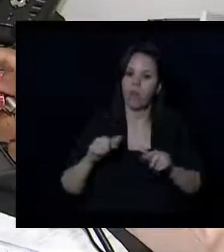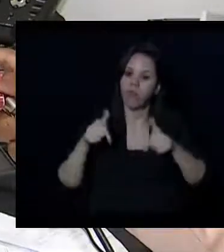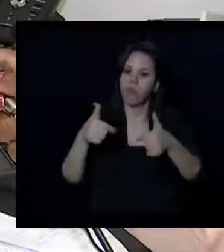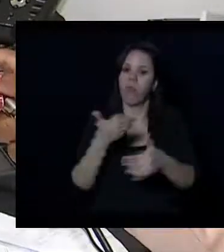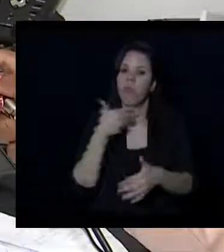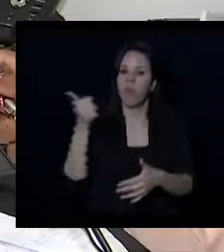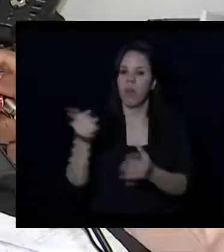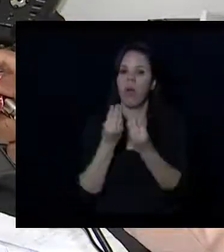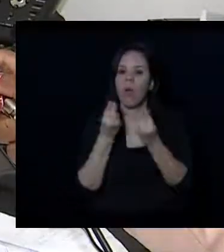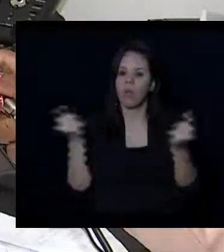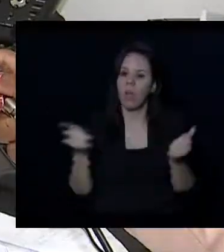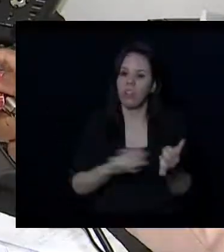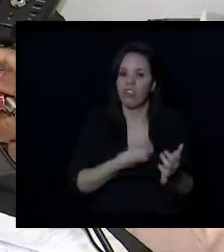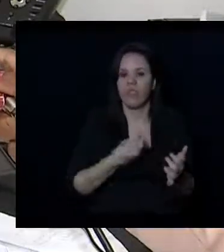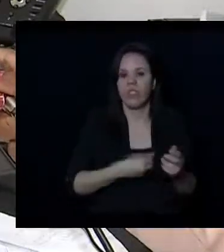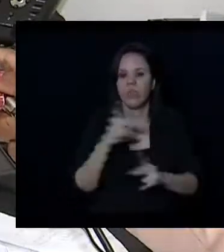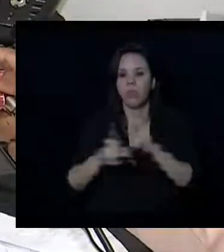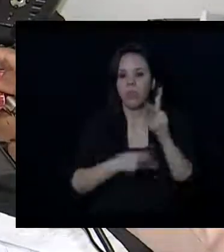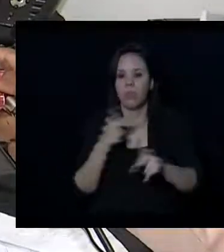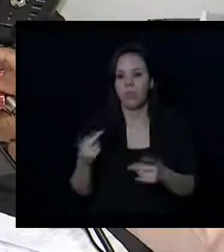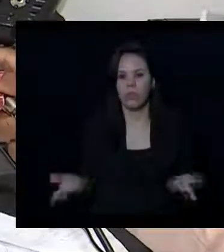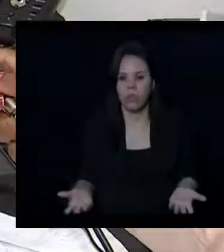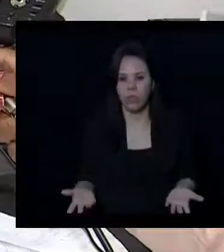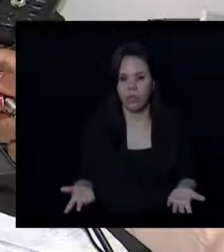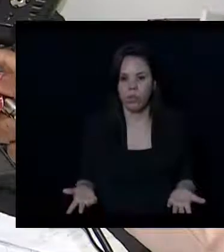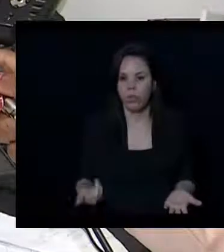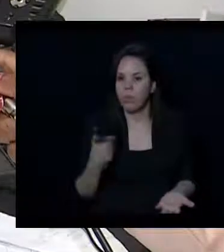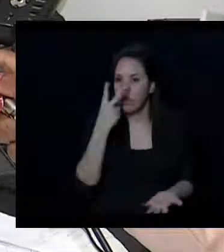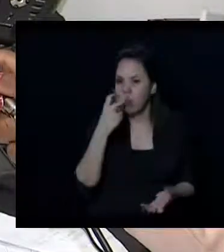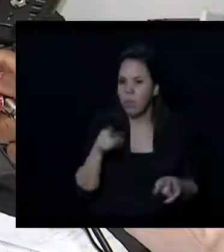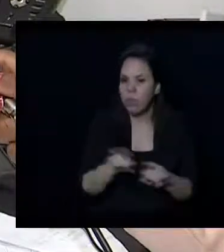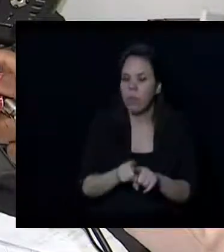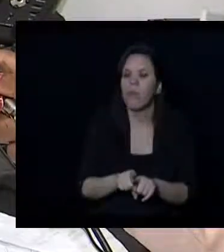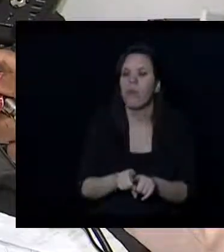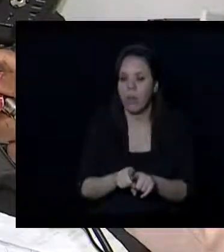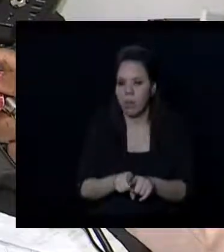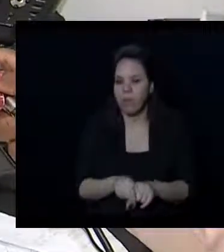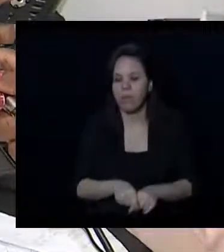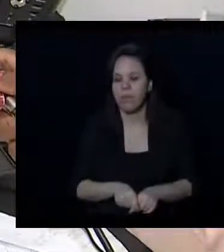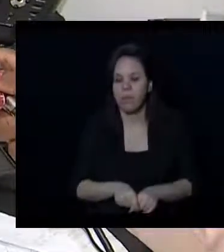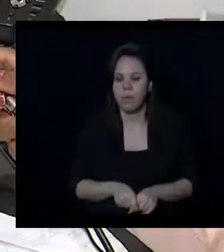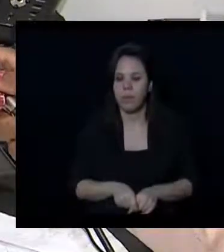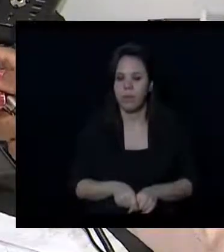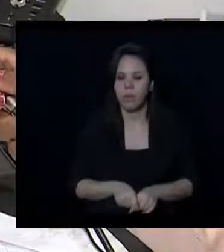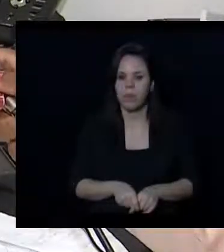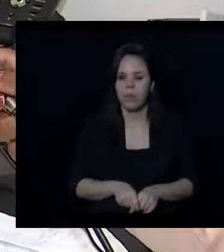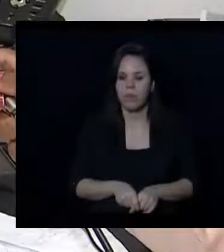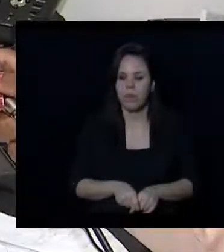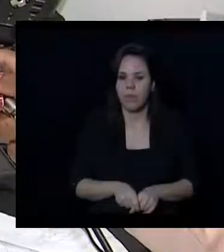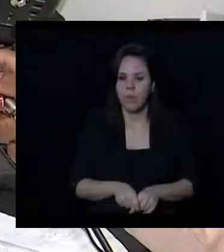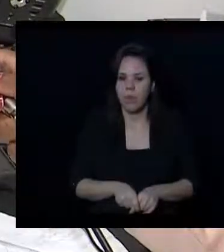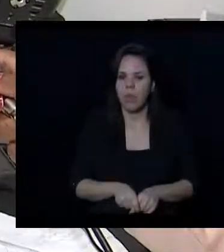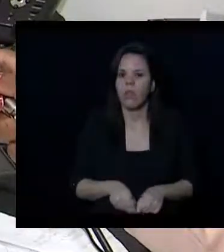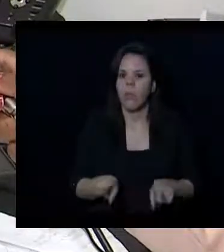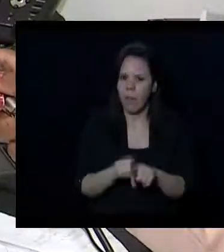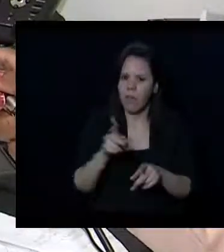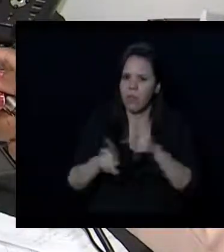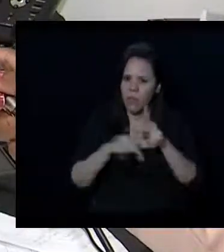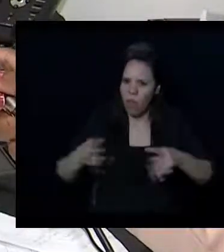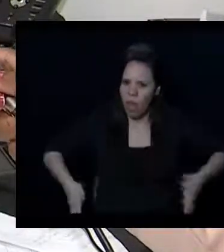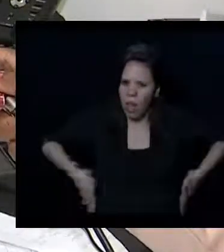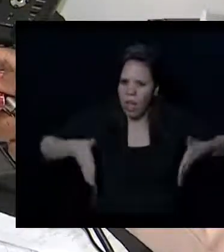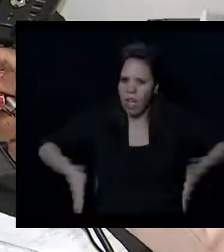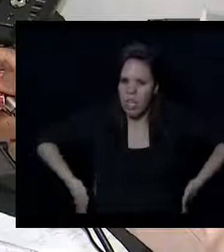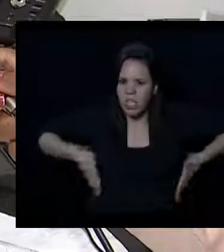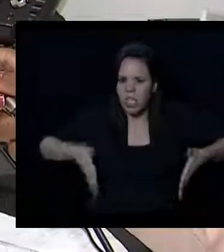melhorar a qualidade de vida das pessoas com deficiência, em particular deficiência visual, mas também os cadeirantes sofrem